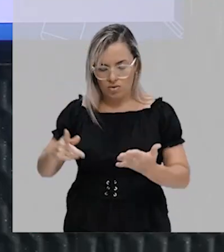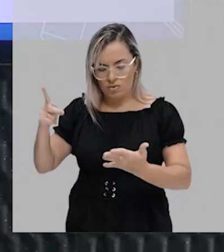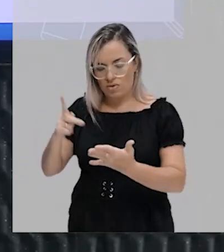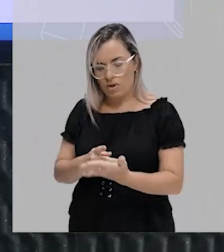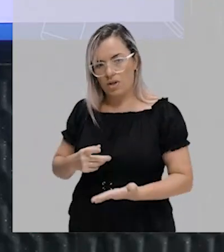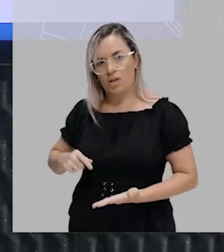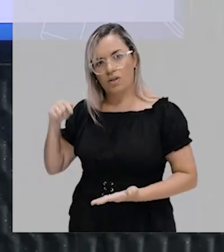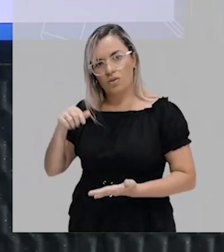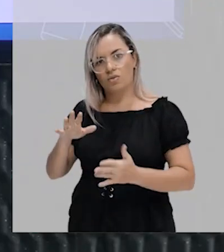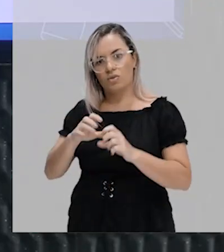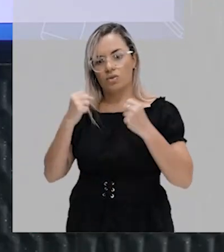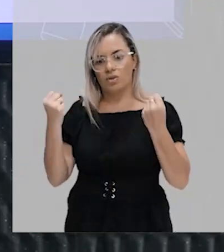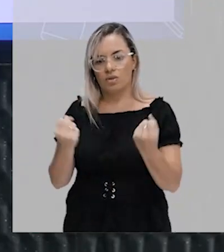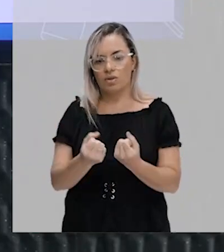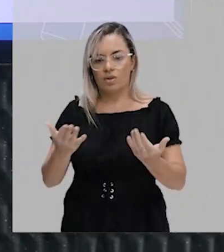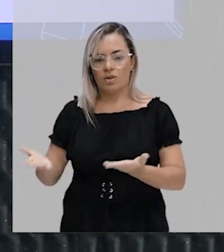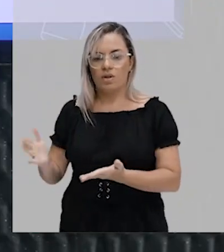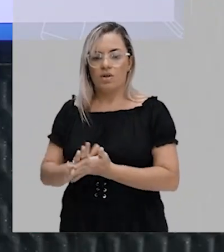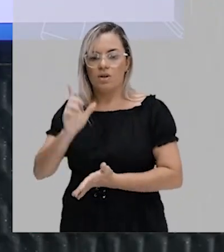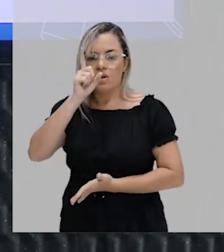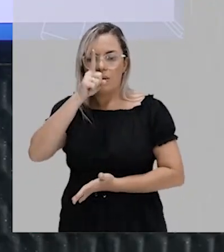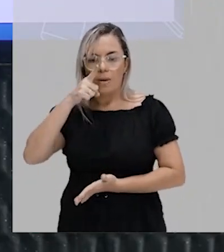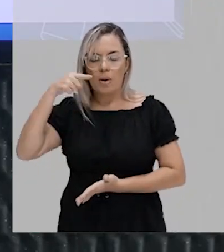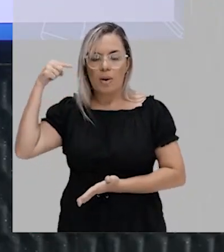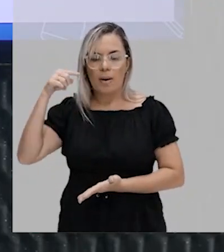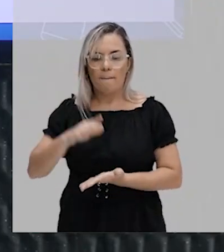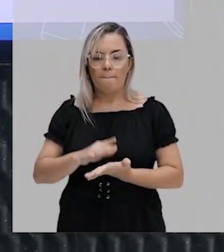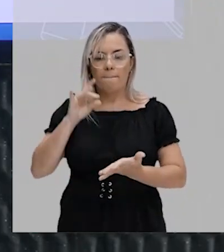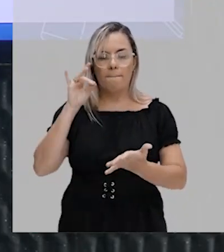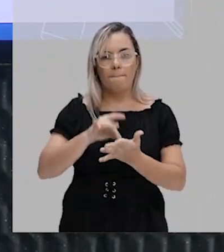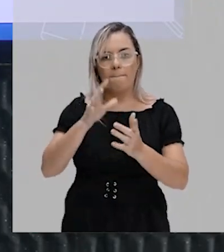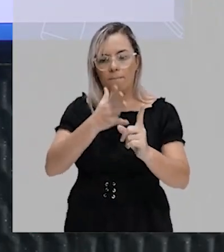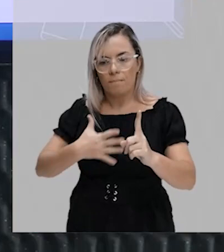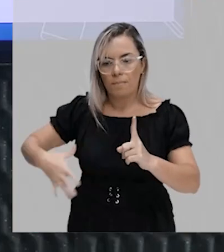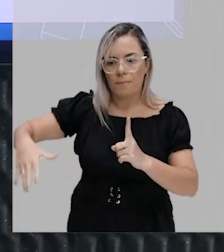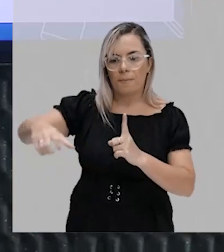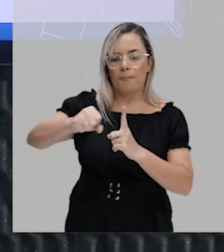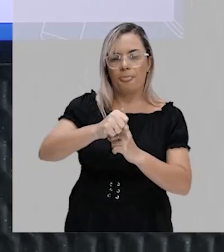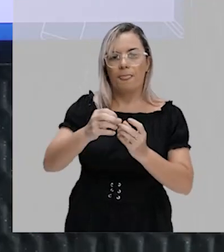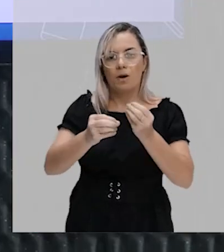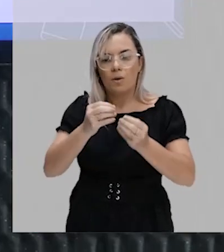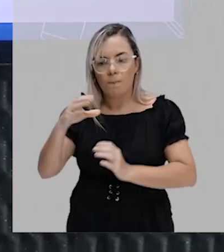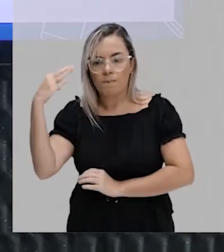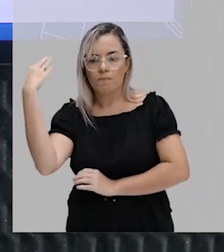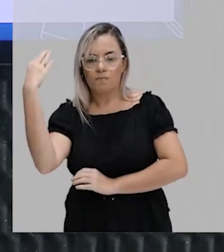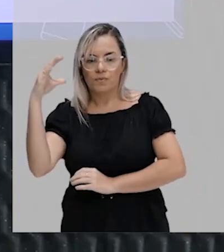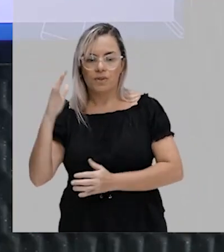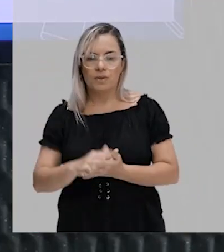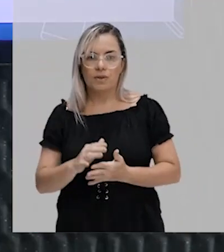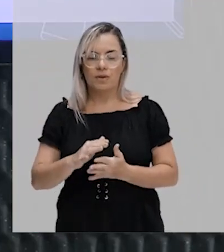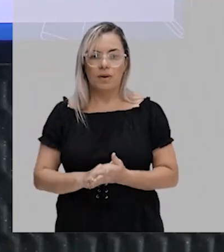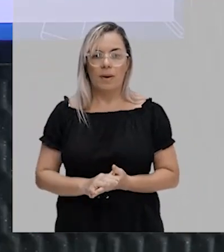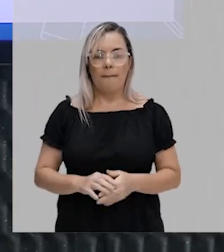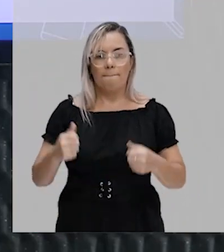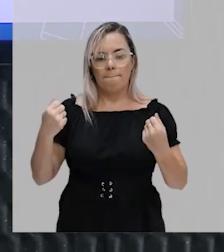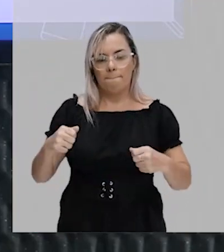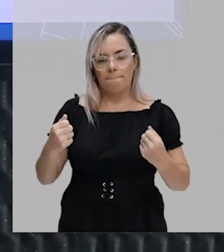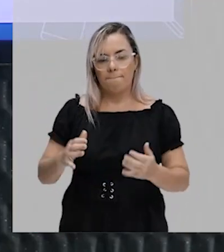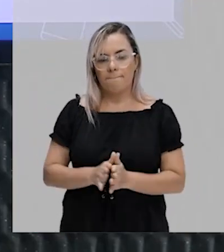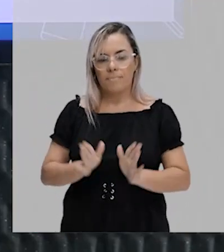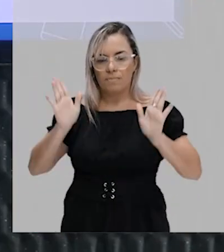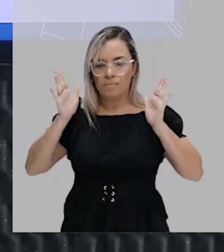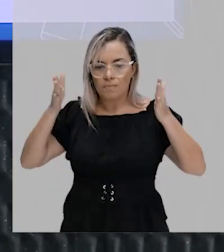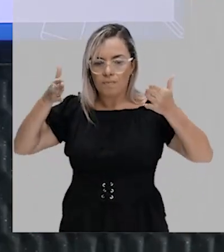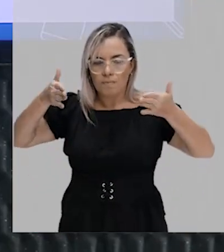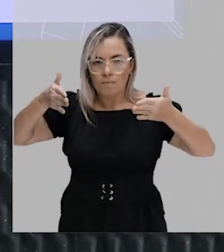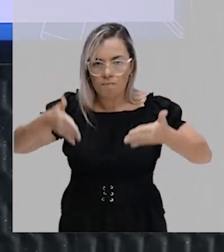sociais. Para Durkheim, a legitimidade da sociologia como ciência dependia da delimitação de seu